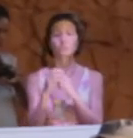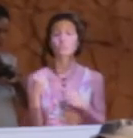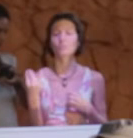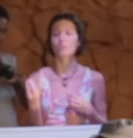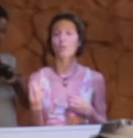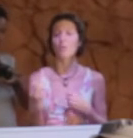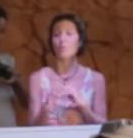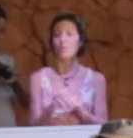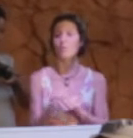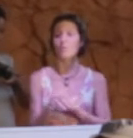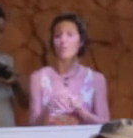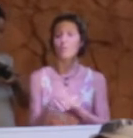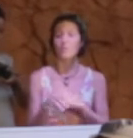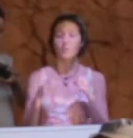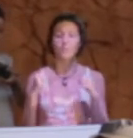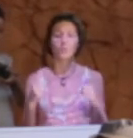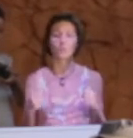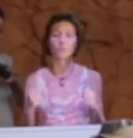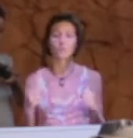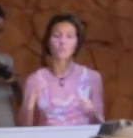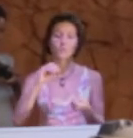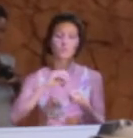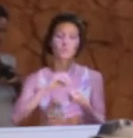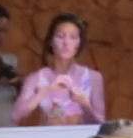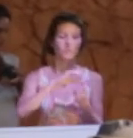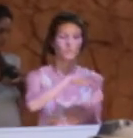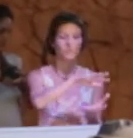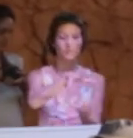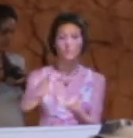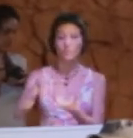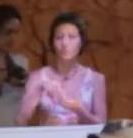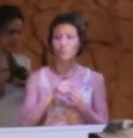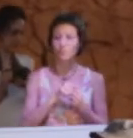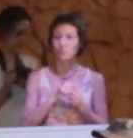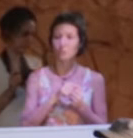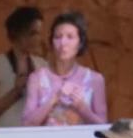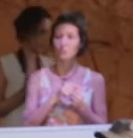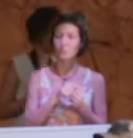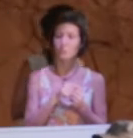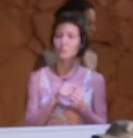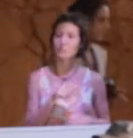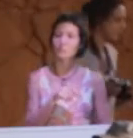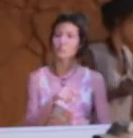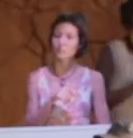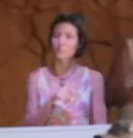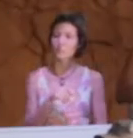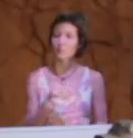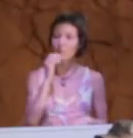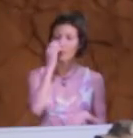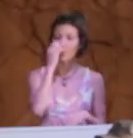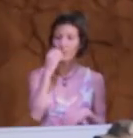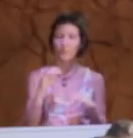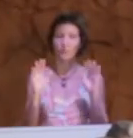quero fazer e posso fazer, né? E aí, para finalizar e passar para o Josias, eu conto mais uma